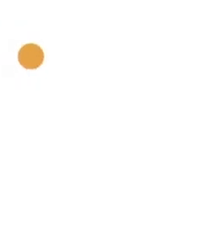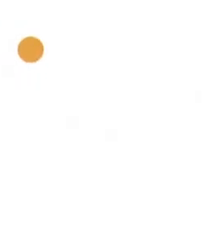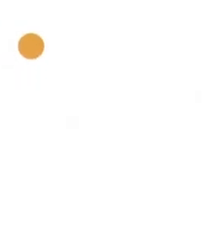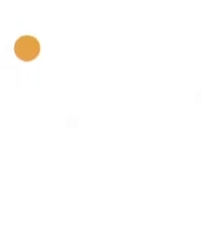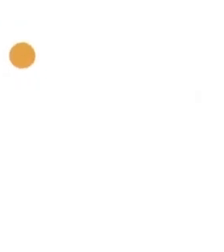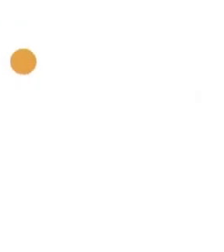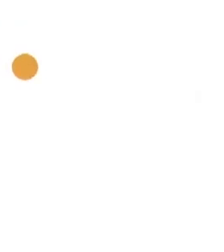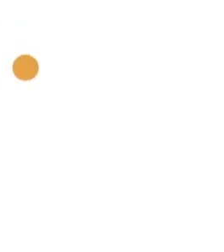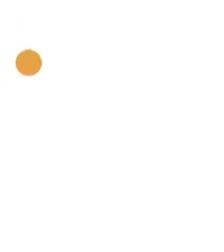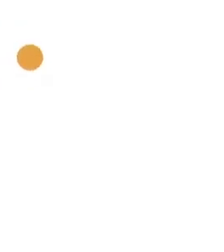Tchau. Tchau.